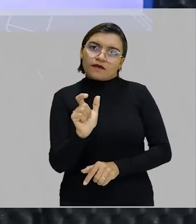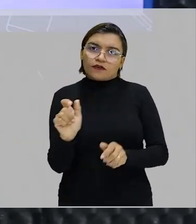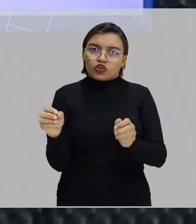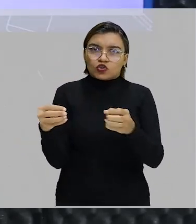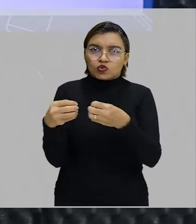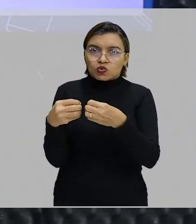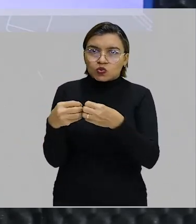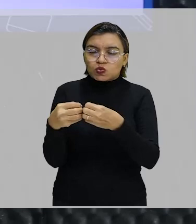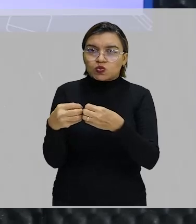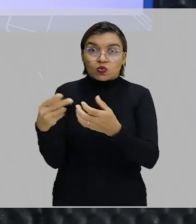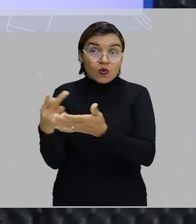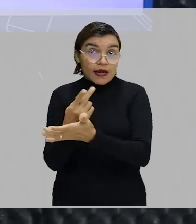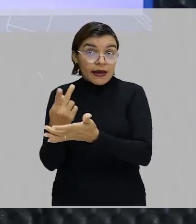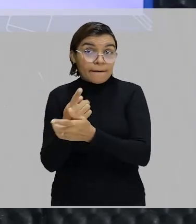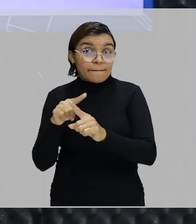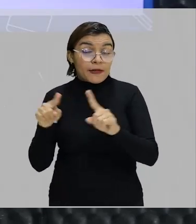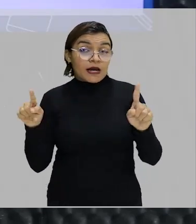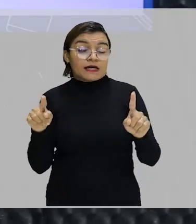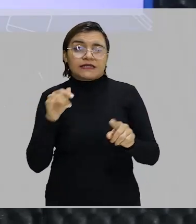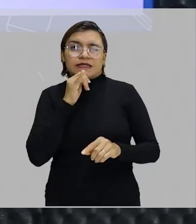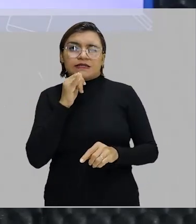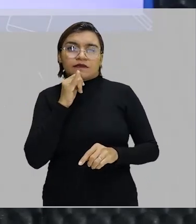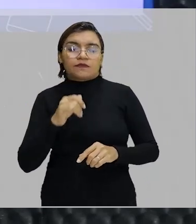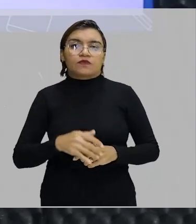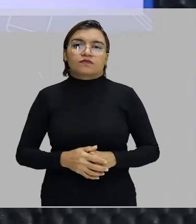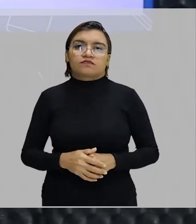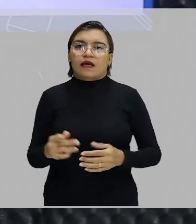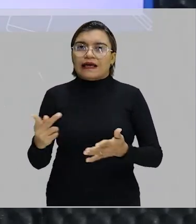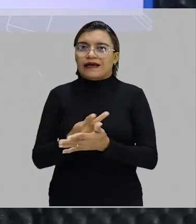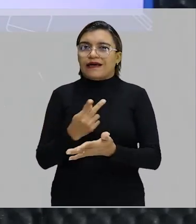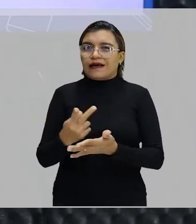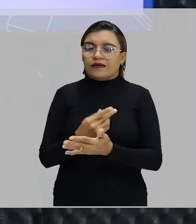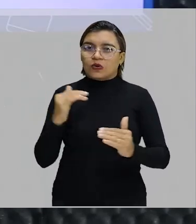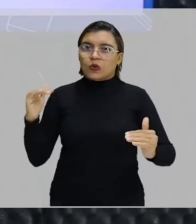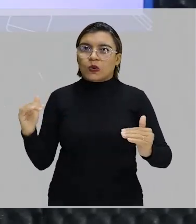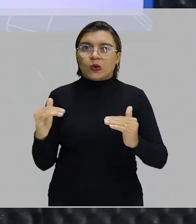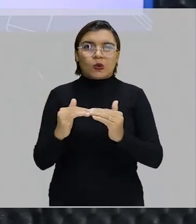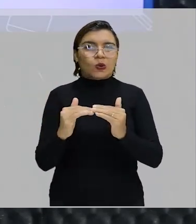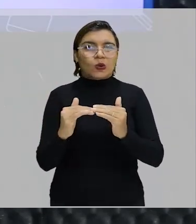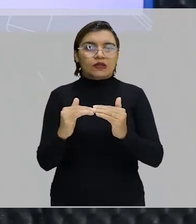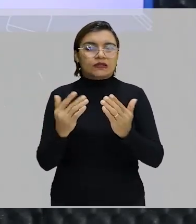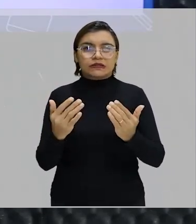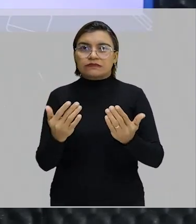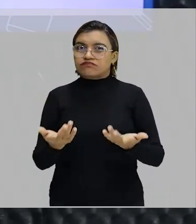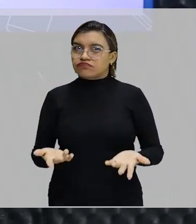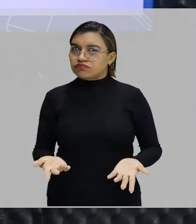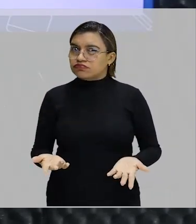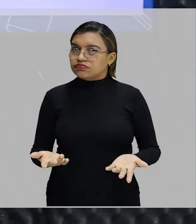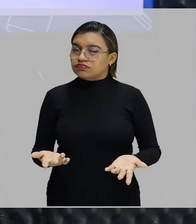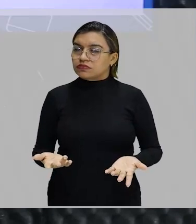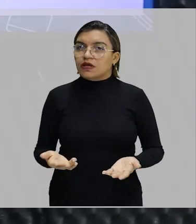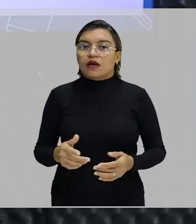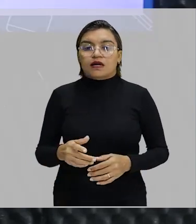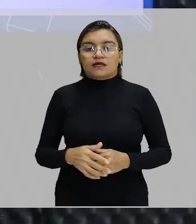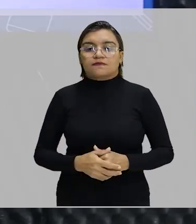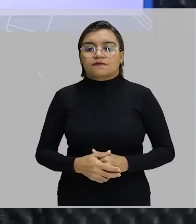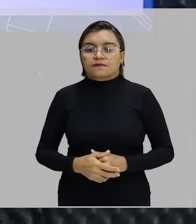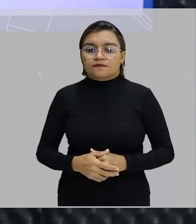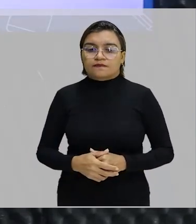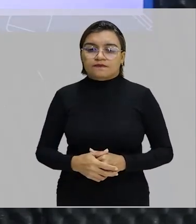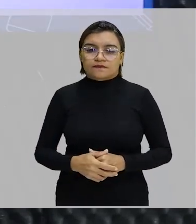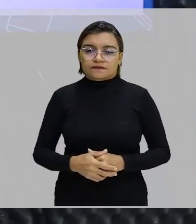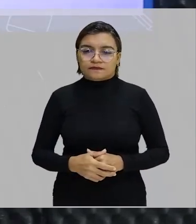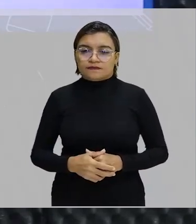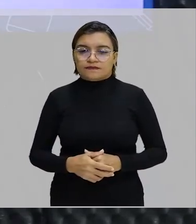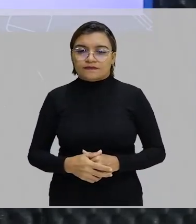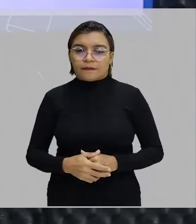errinho. Agora, tu não vais encontrar errinho de concordância, não? Tem um amigo que diz que não é